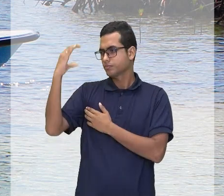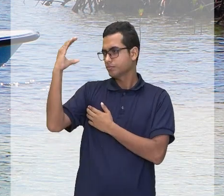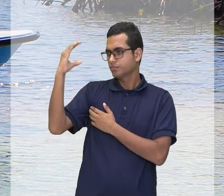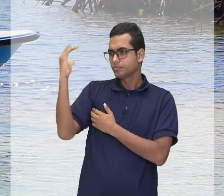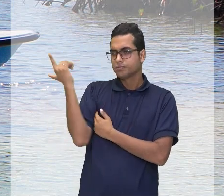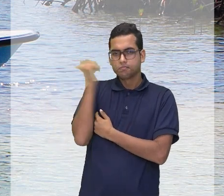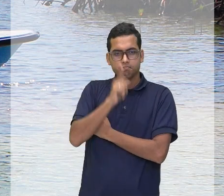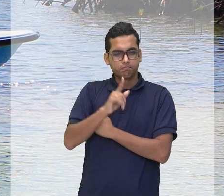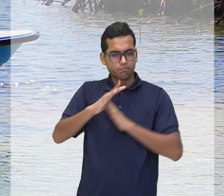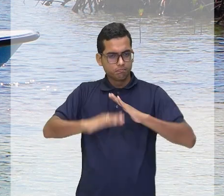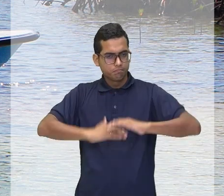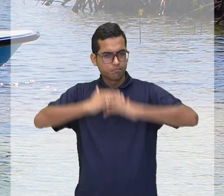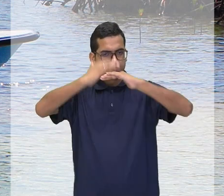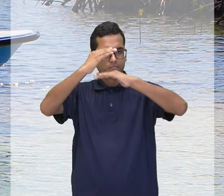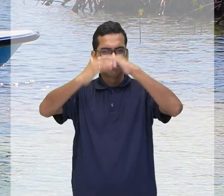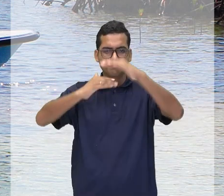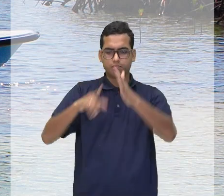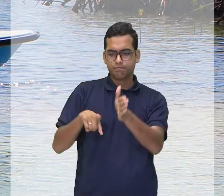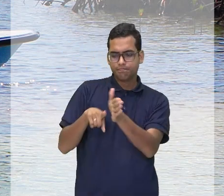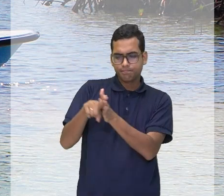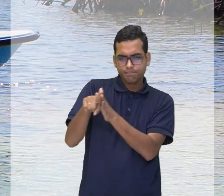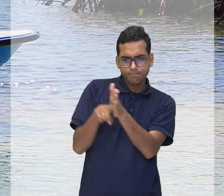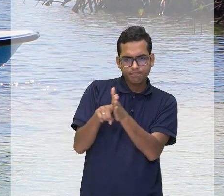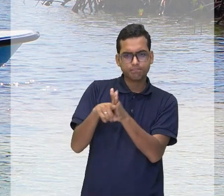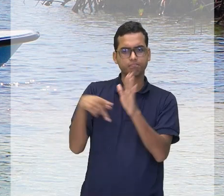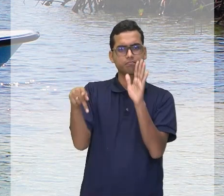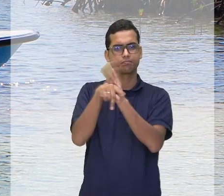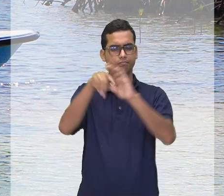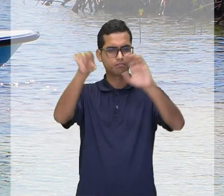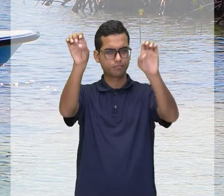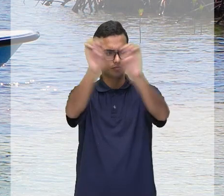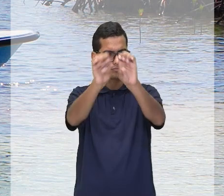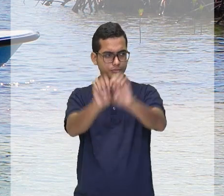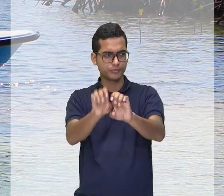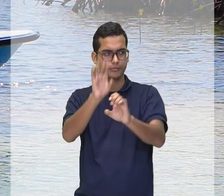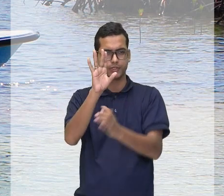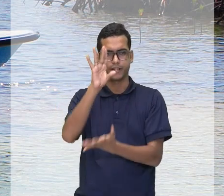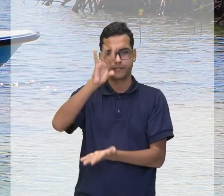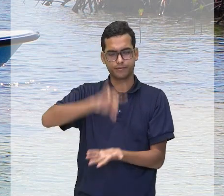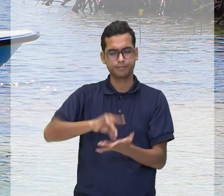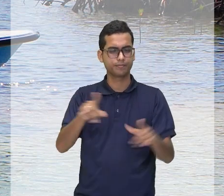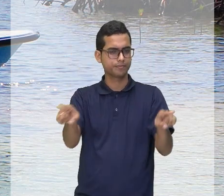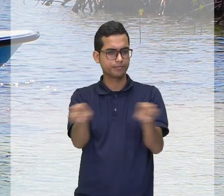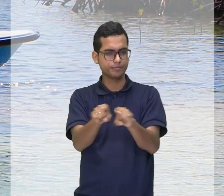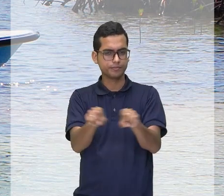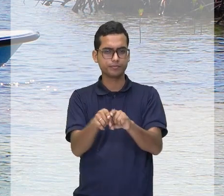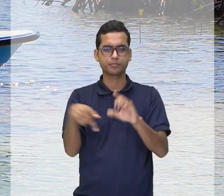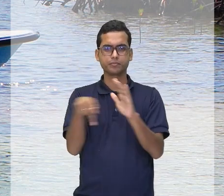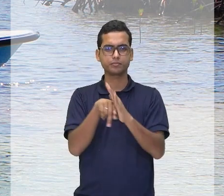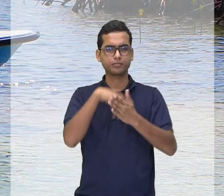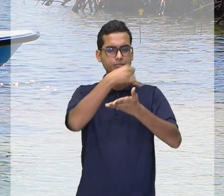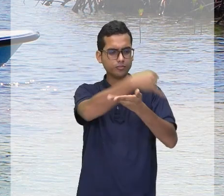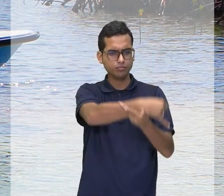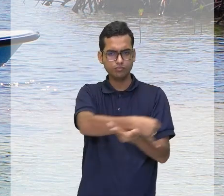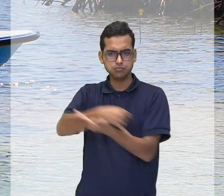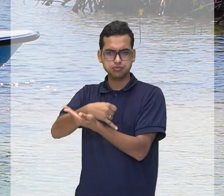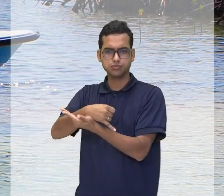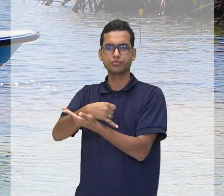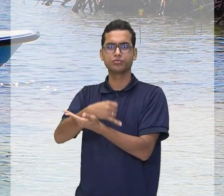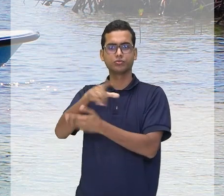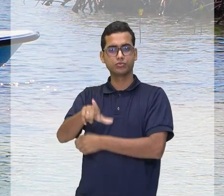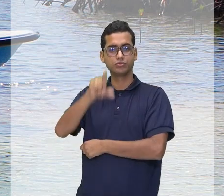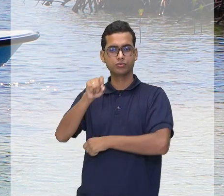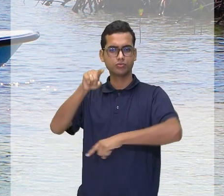desenvolveram não só a estrutura física aqui da lancha, né, através da escolha do